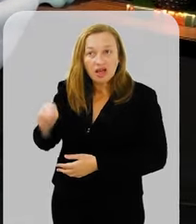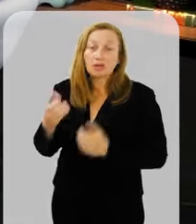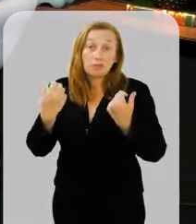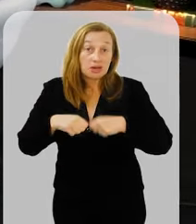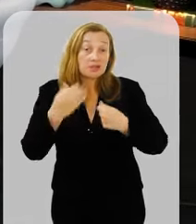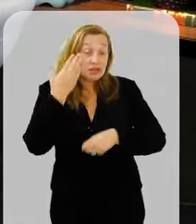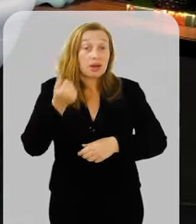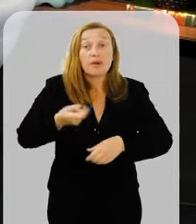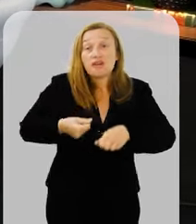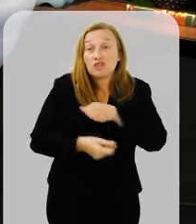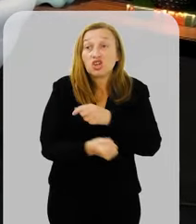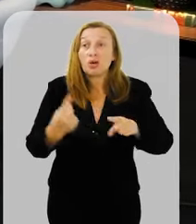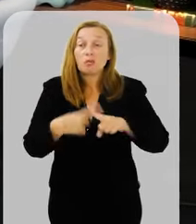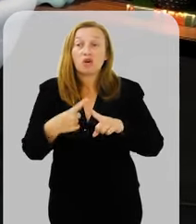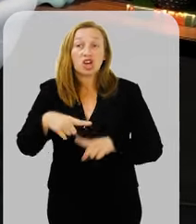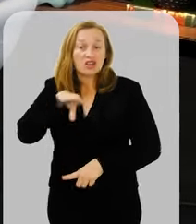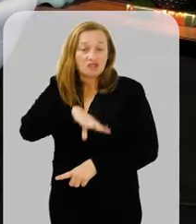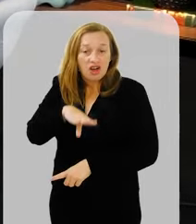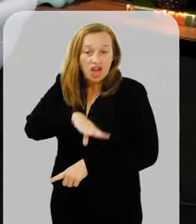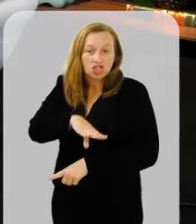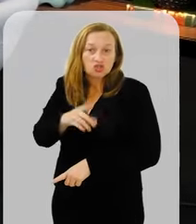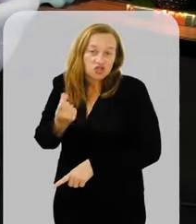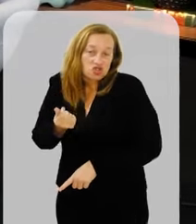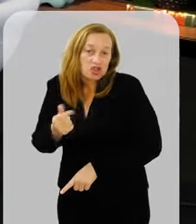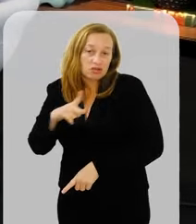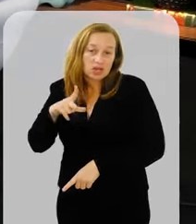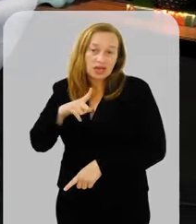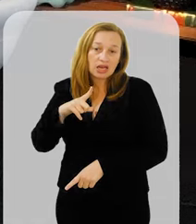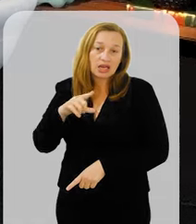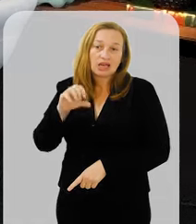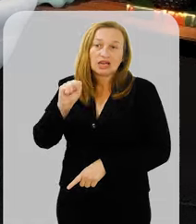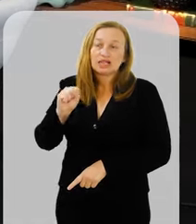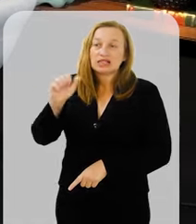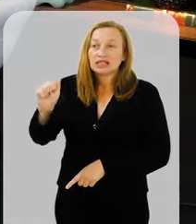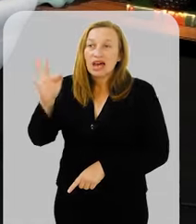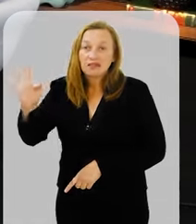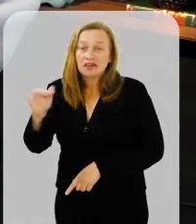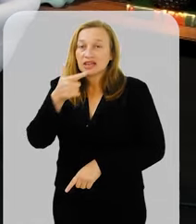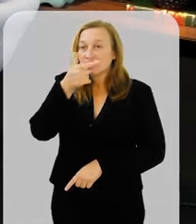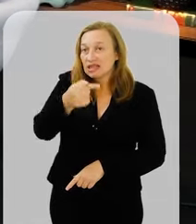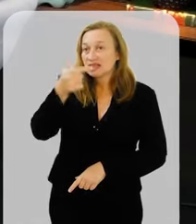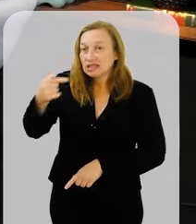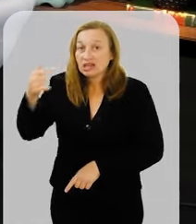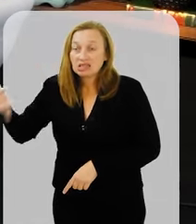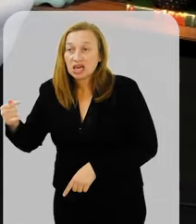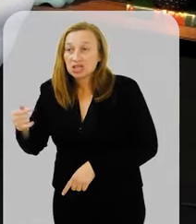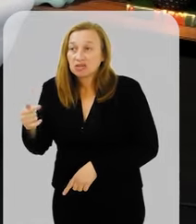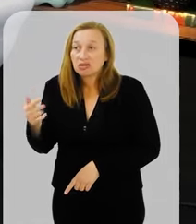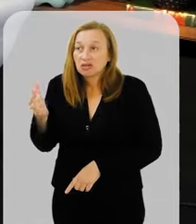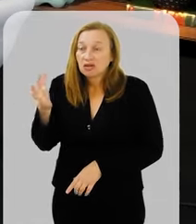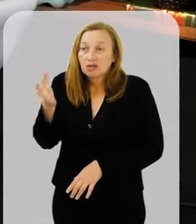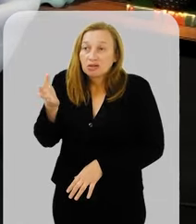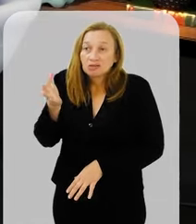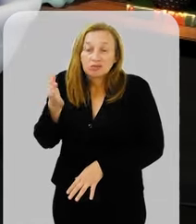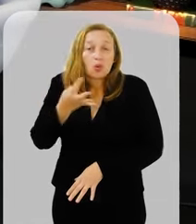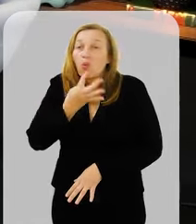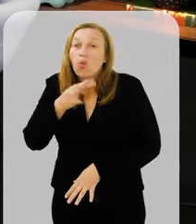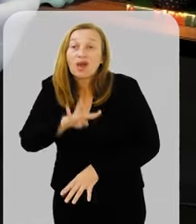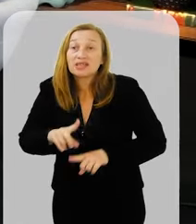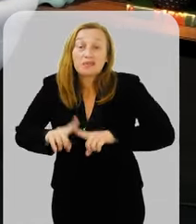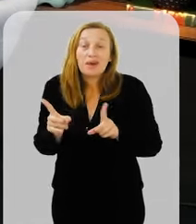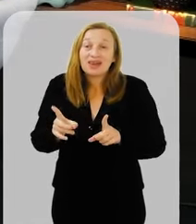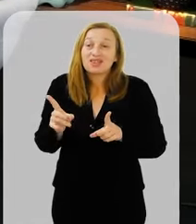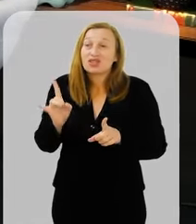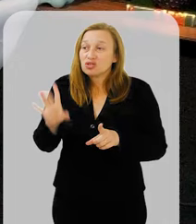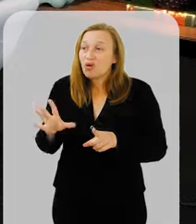Tem que saber investir. Sim. Porque o Vasco ainda teve dinheiro dessa tal de SAF 777, que ninguém nunca ouviu falar, mas onde eles se metem só